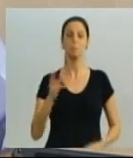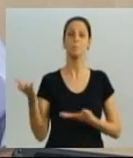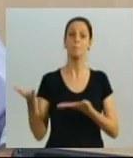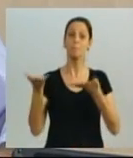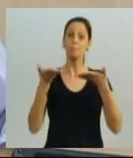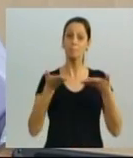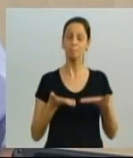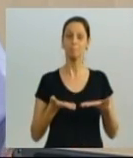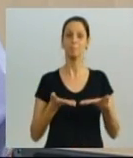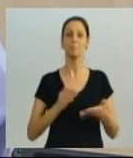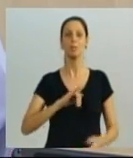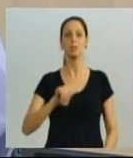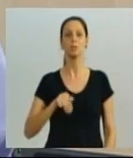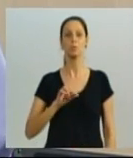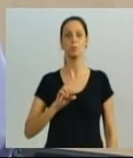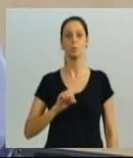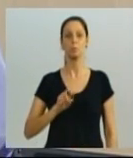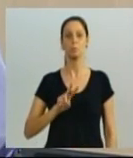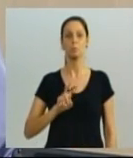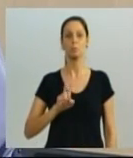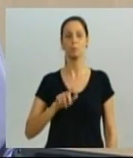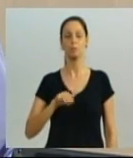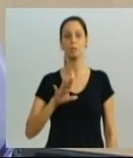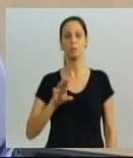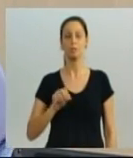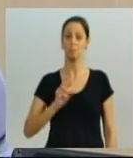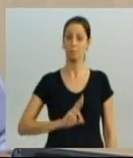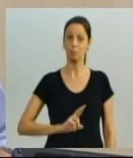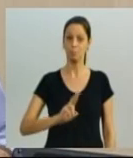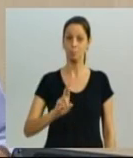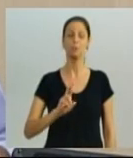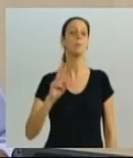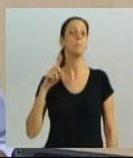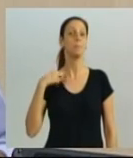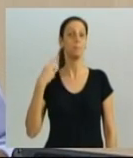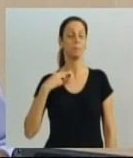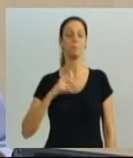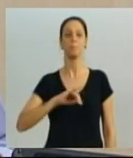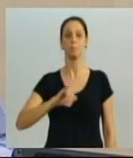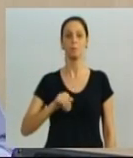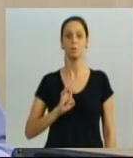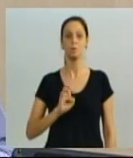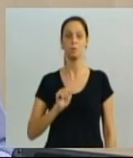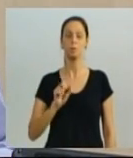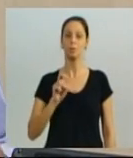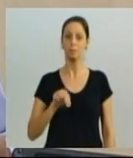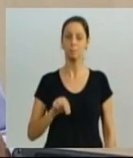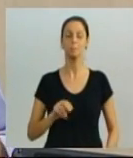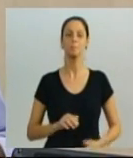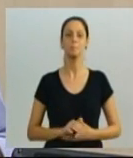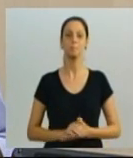Convidar o Jovelino, que representa o deputado Jean Kuhlmann.